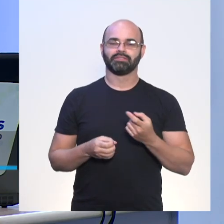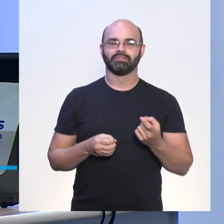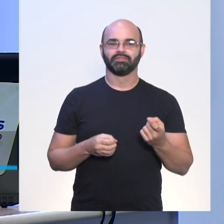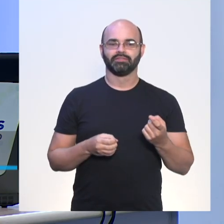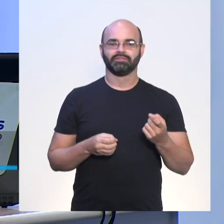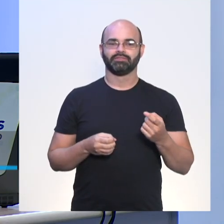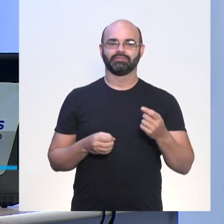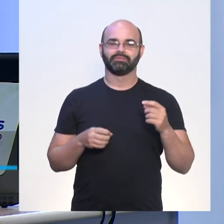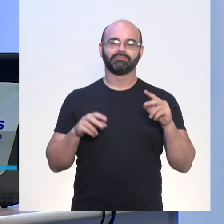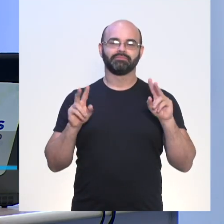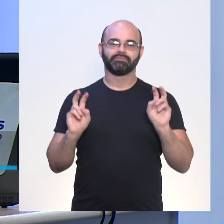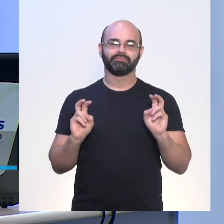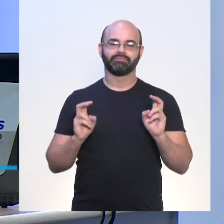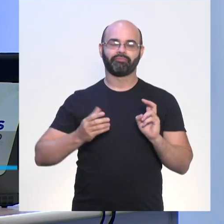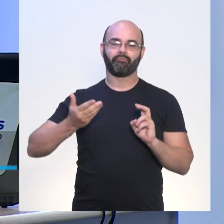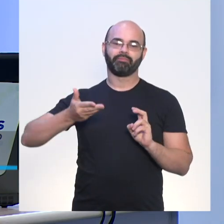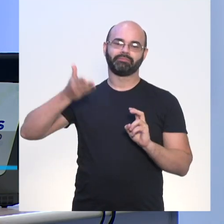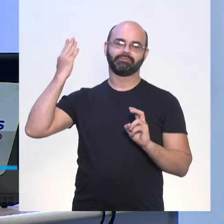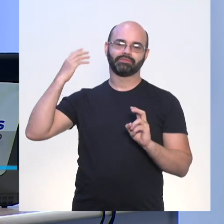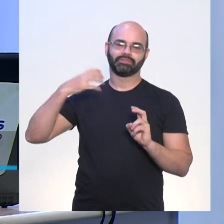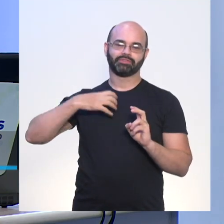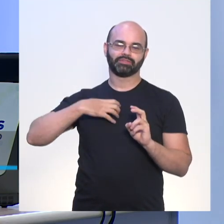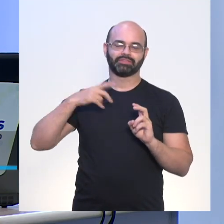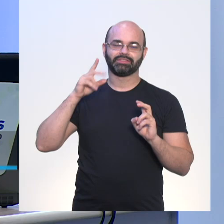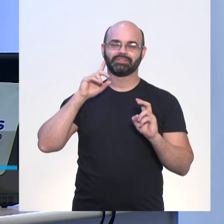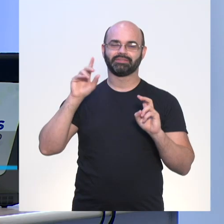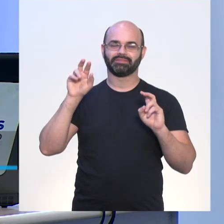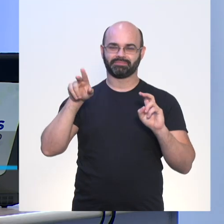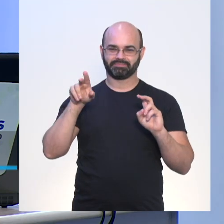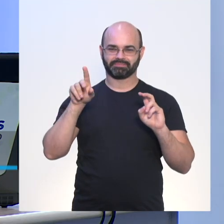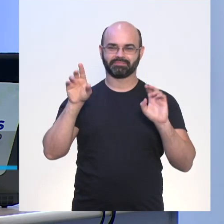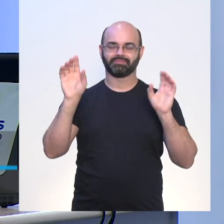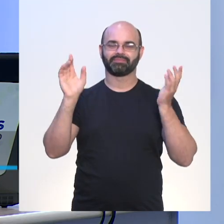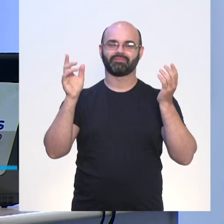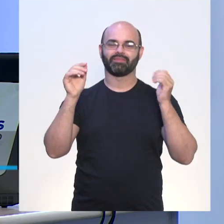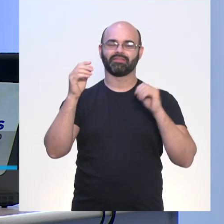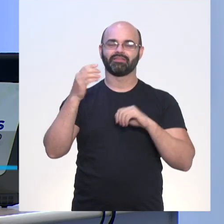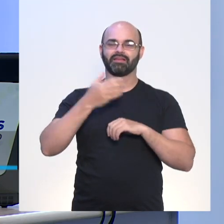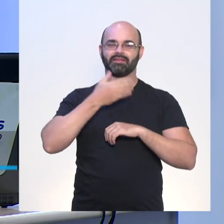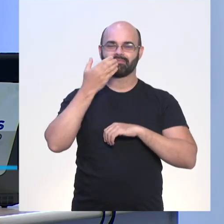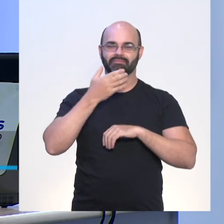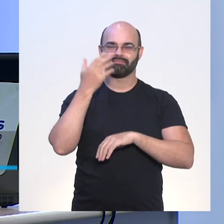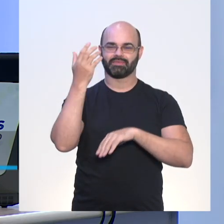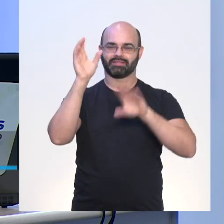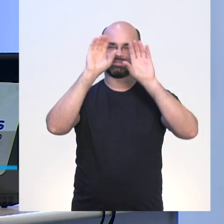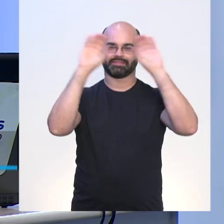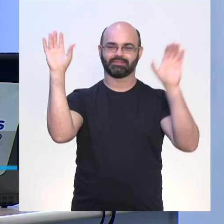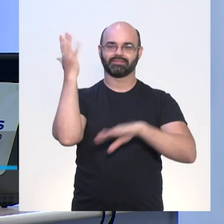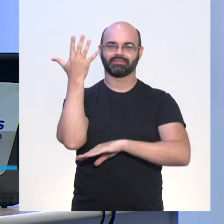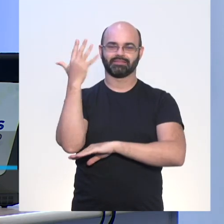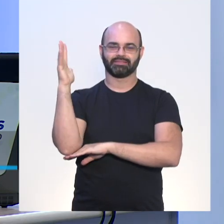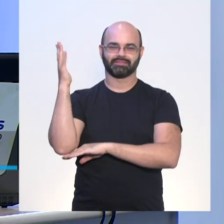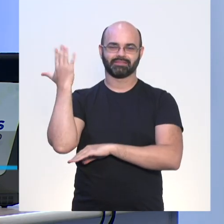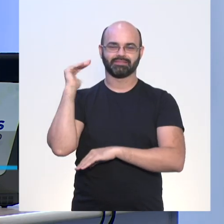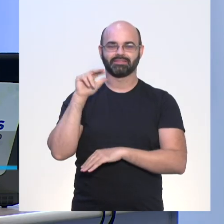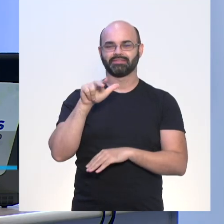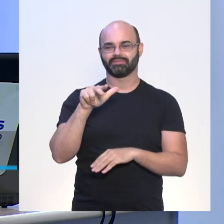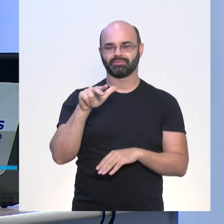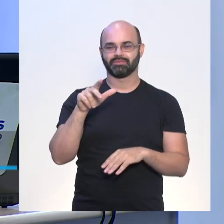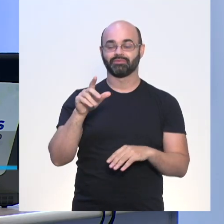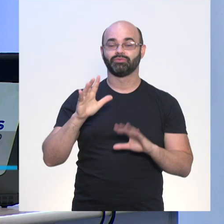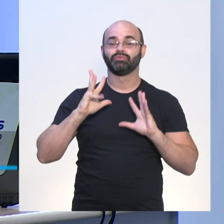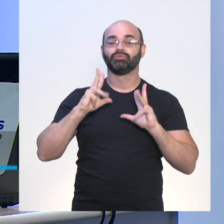para um certo estado original, paradisíaco, em que nós conhecíamos tudo o que tínhamos de